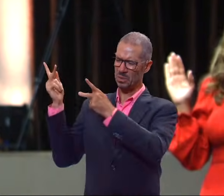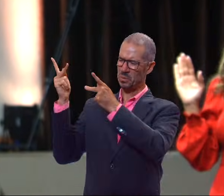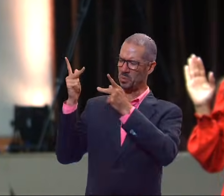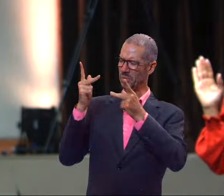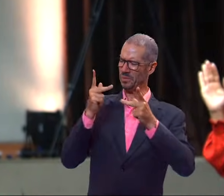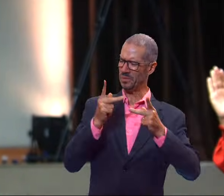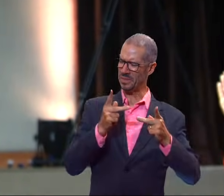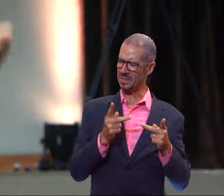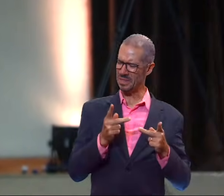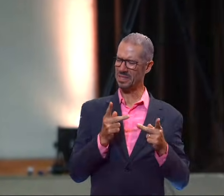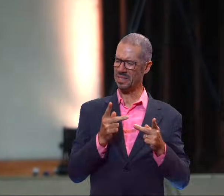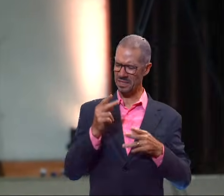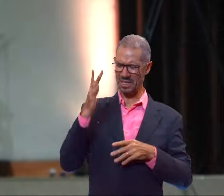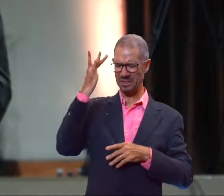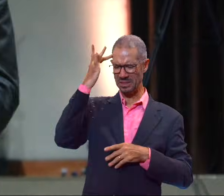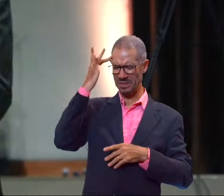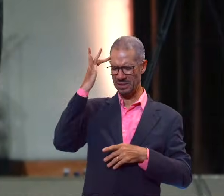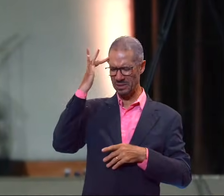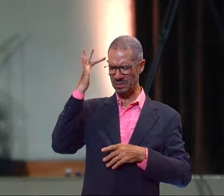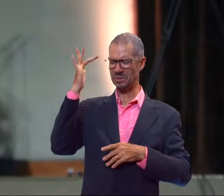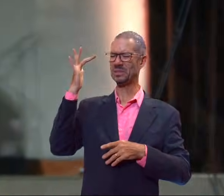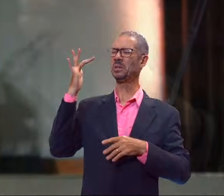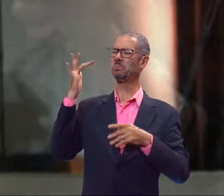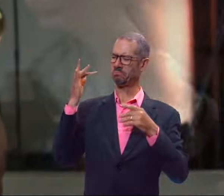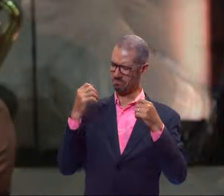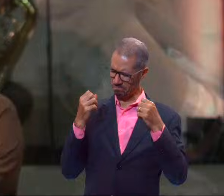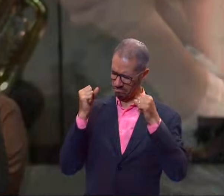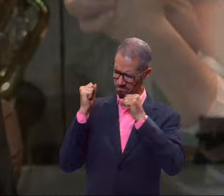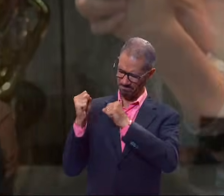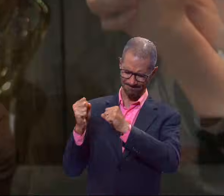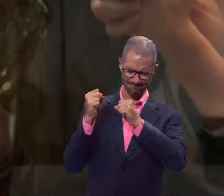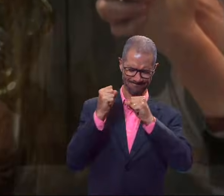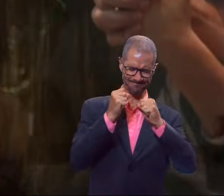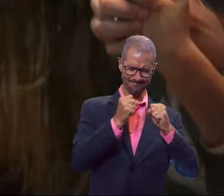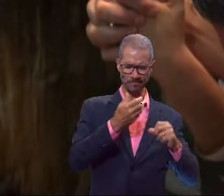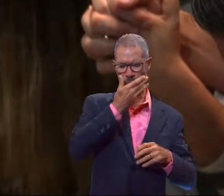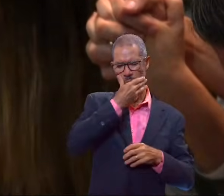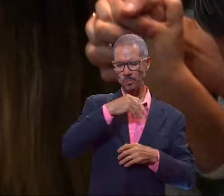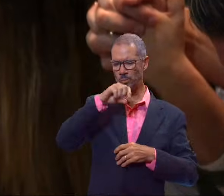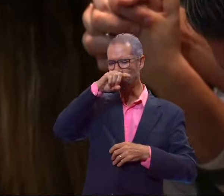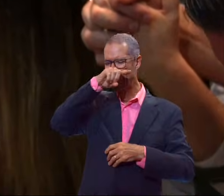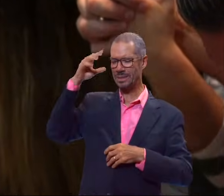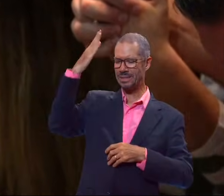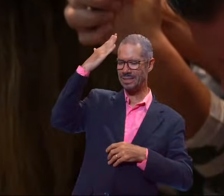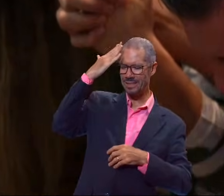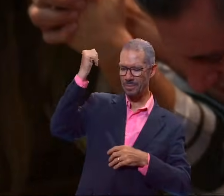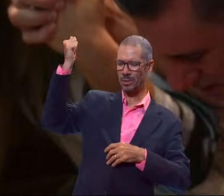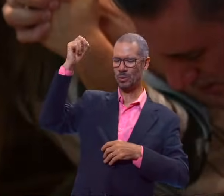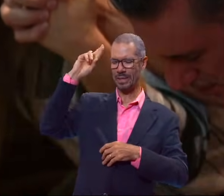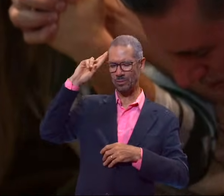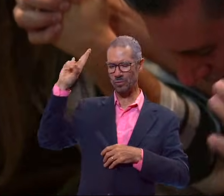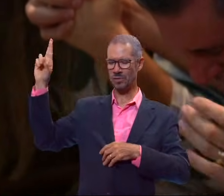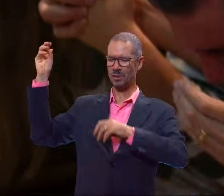livra de decisões erradas. Os protege, Pai. Que a sabedoria do Senhor,